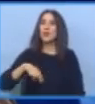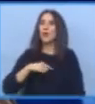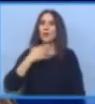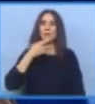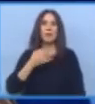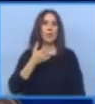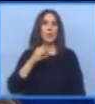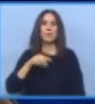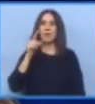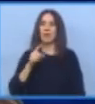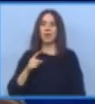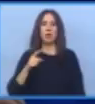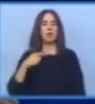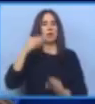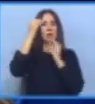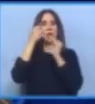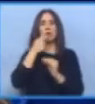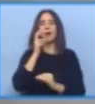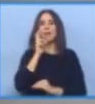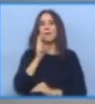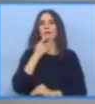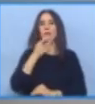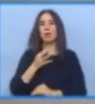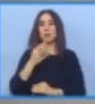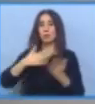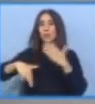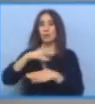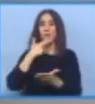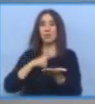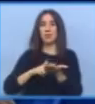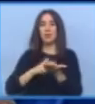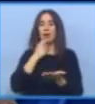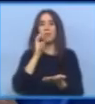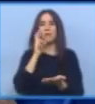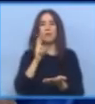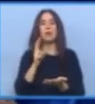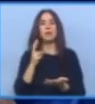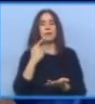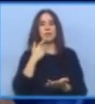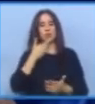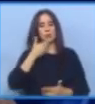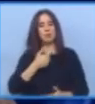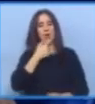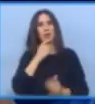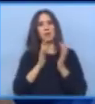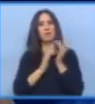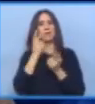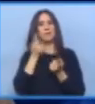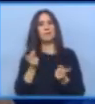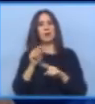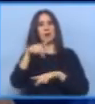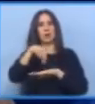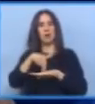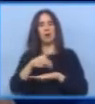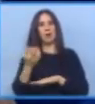Nós também temos que fazer... Nós temos que ver para crer. O povo tem razão. Temos que ver para que... Isto é, temos que fazer a experiência de Jesus ressuscitado